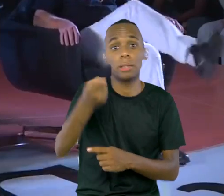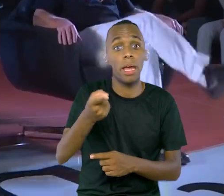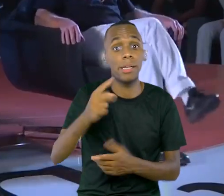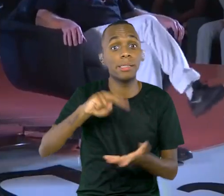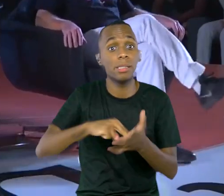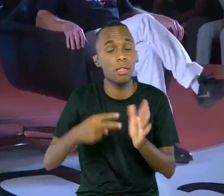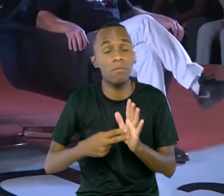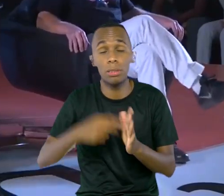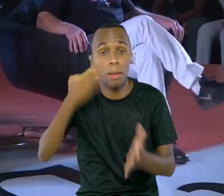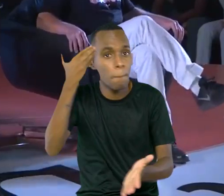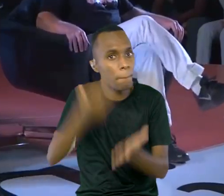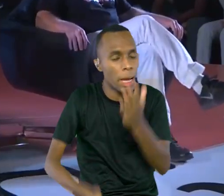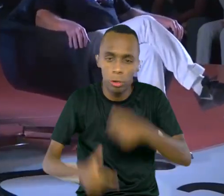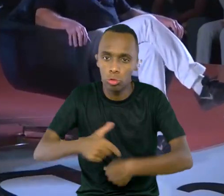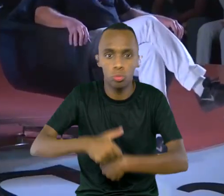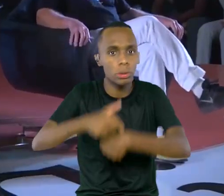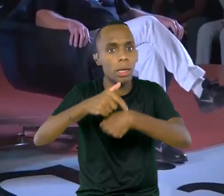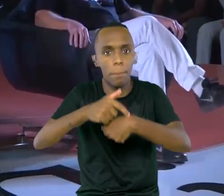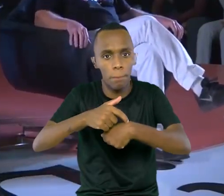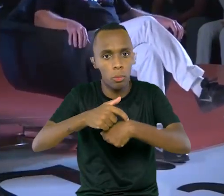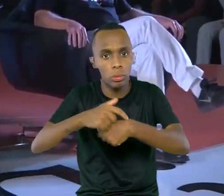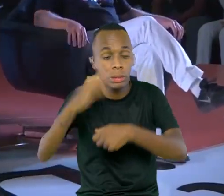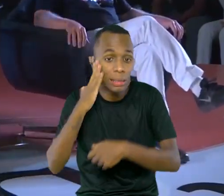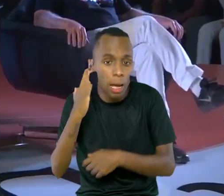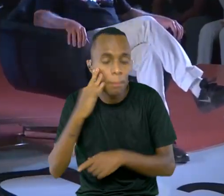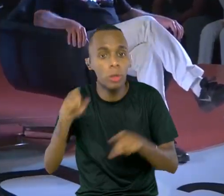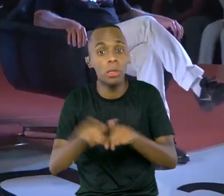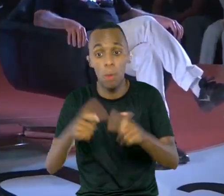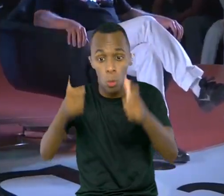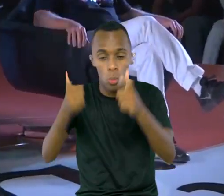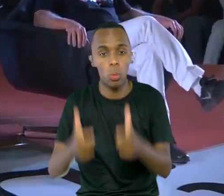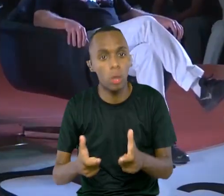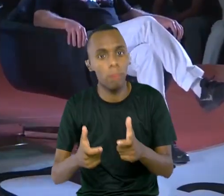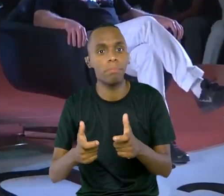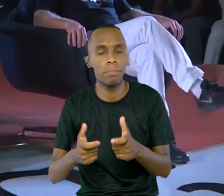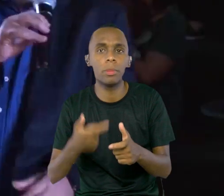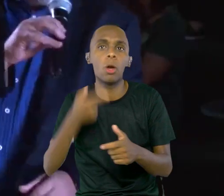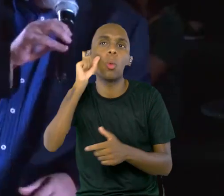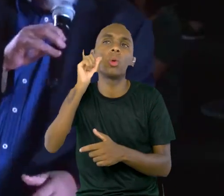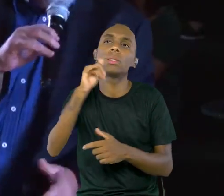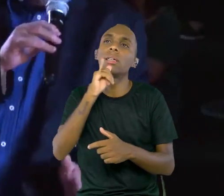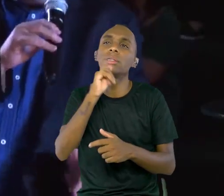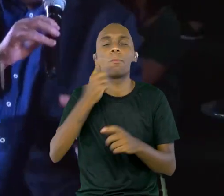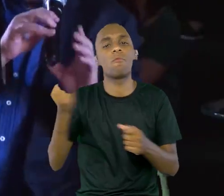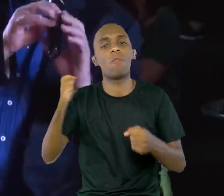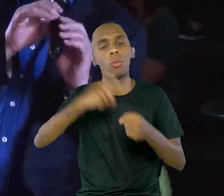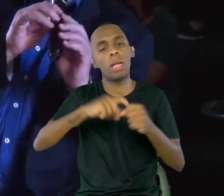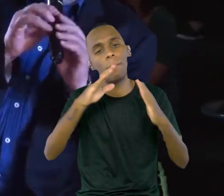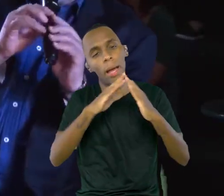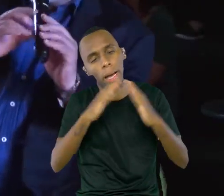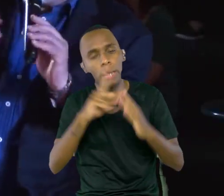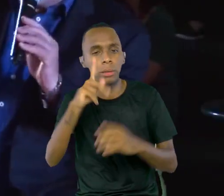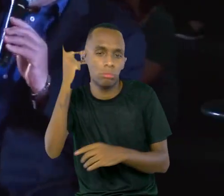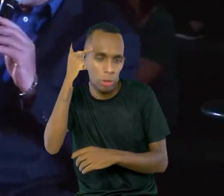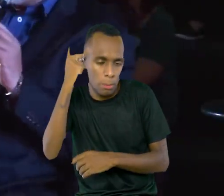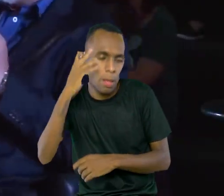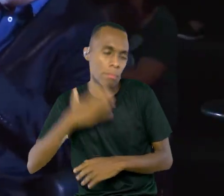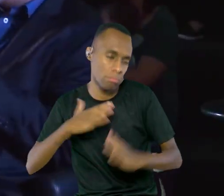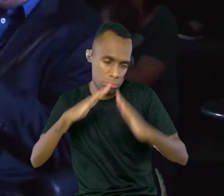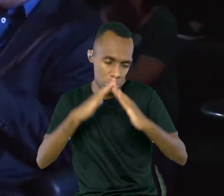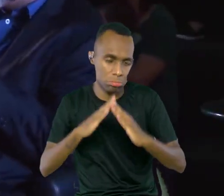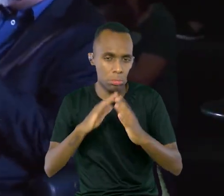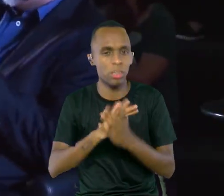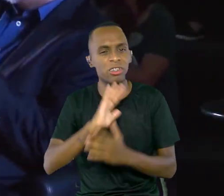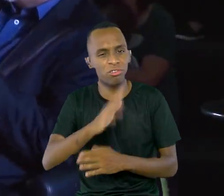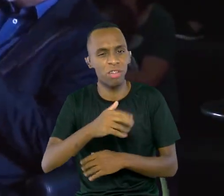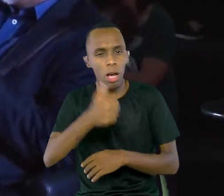uma ideia, você perde a noção de tempo, perde a noção de lugar. Ontem eu voltava para casa em São Paulo, que é a